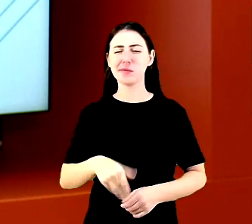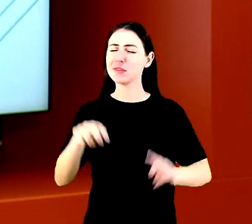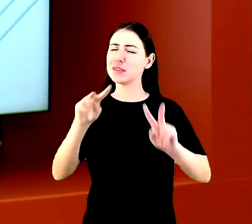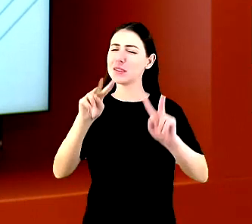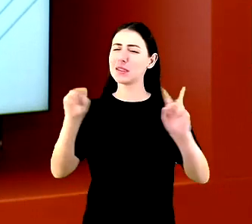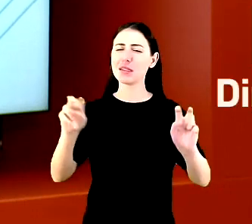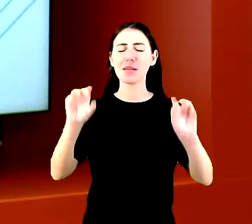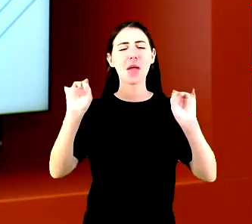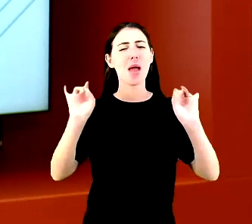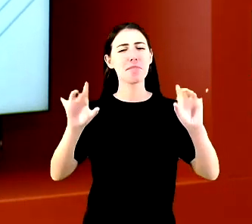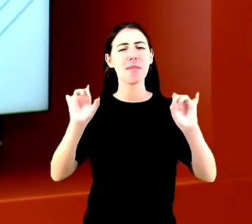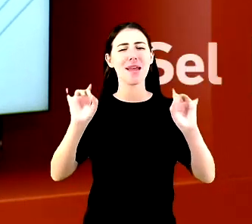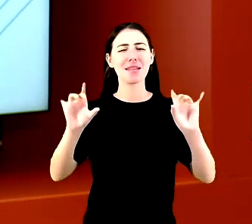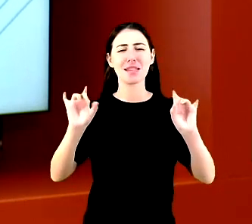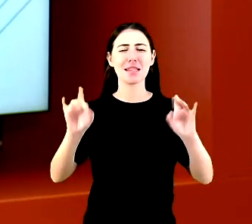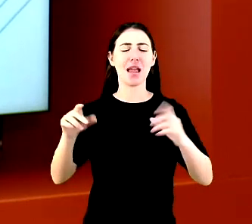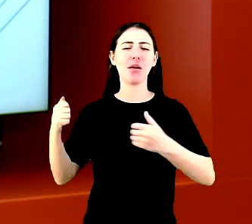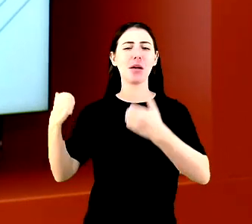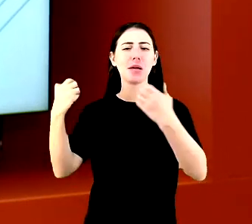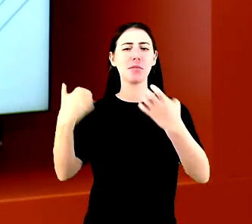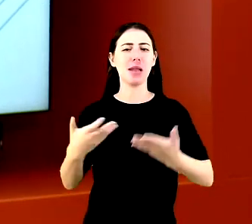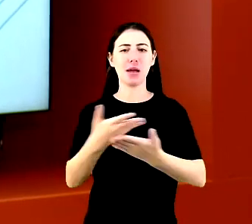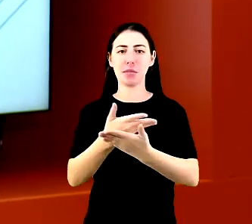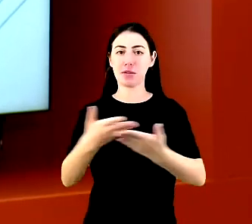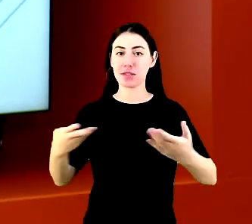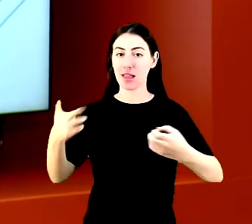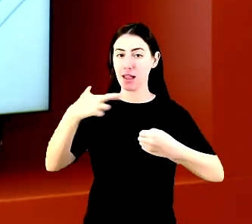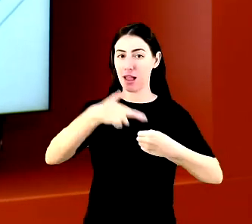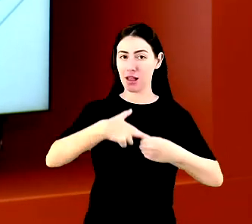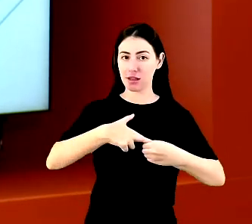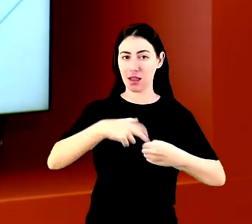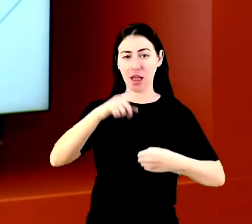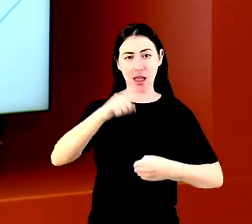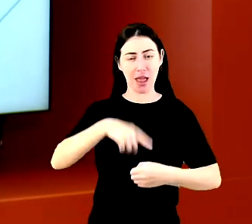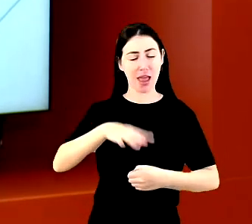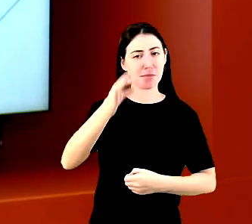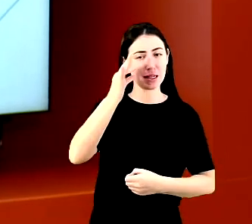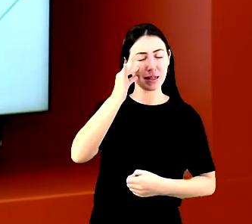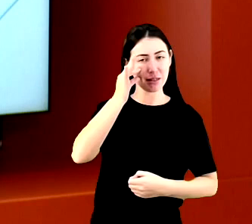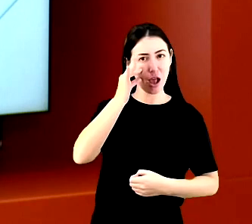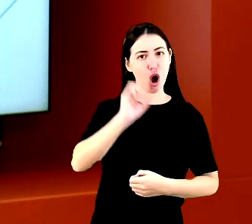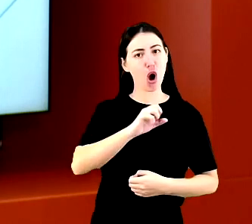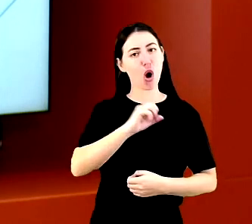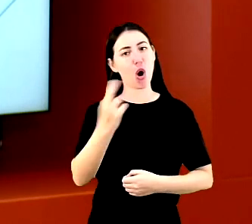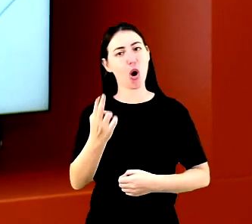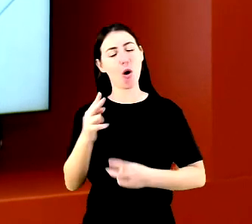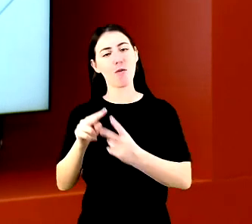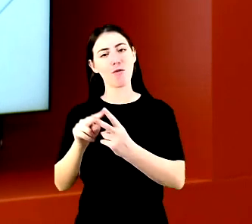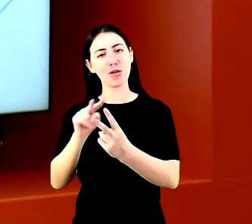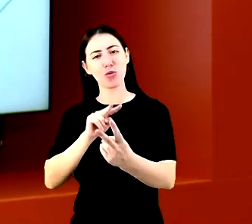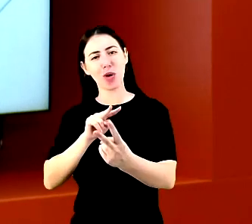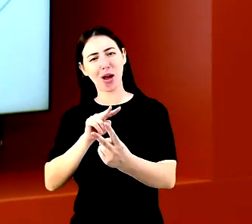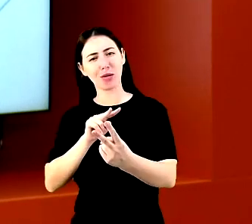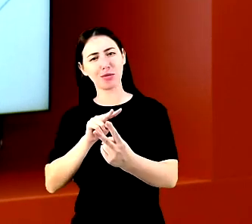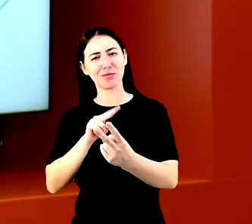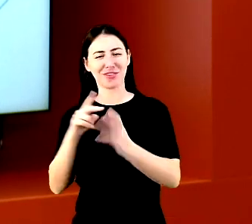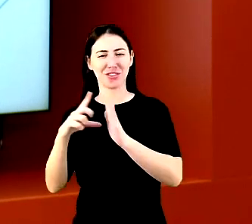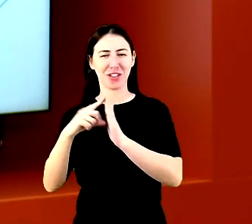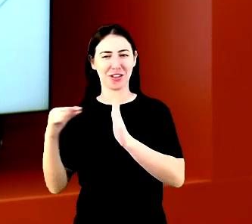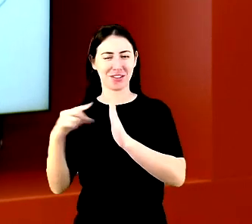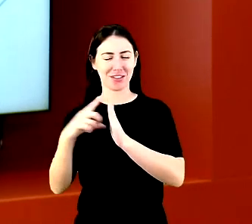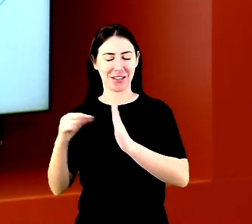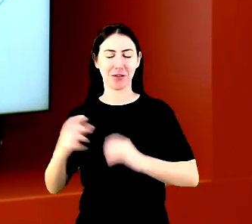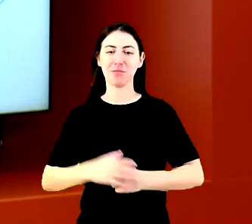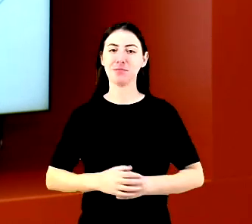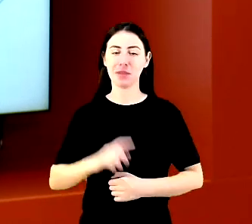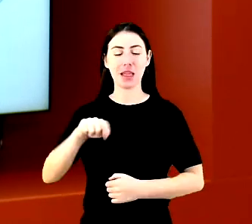físico ou digital. E primeiro vou me apresentar, meu nome é Selma Correia, sou diretora da área de serviços a clientes e parceiros,